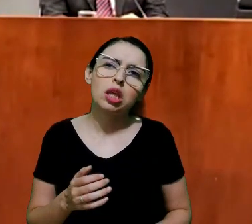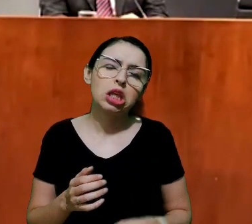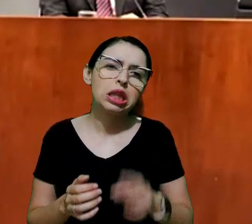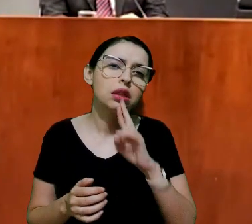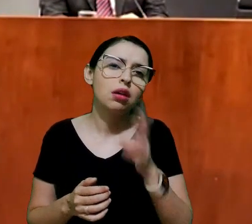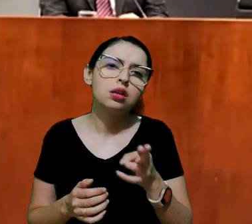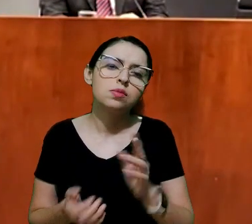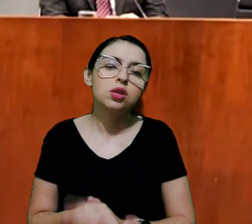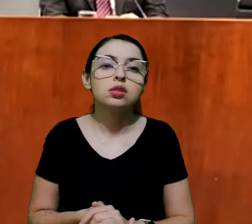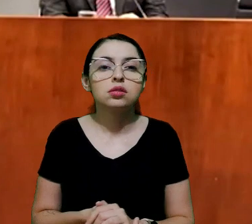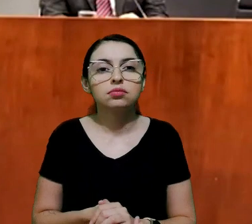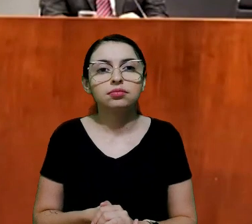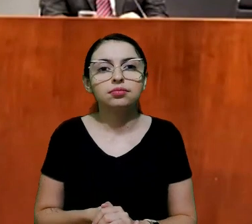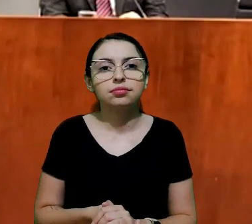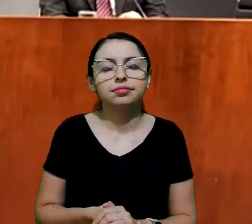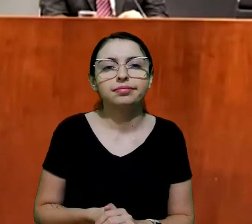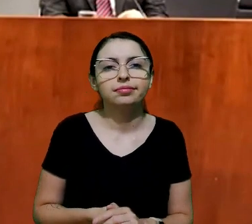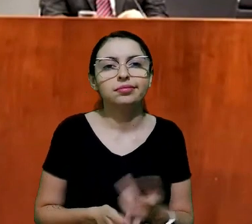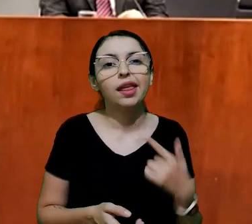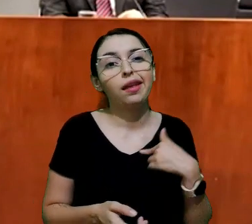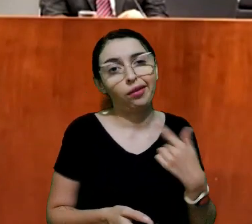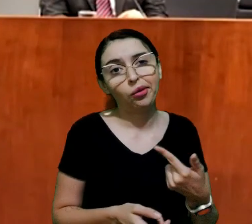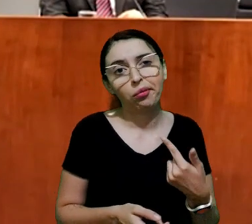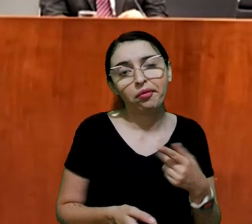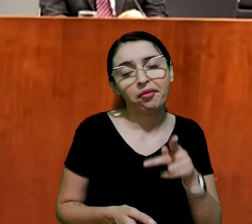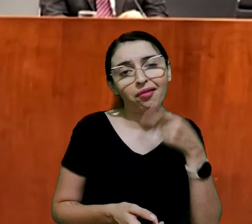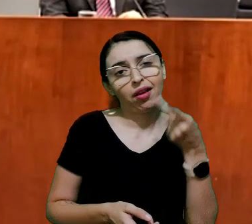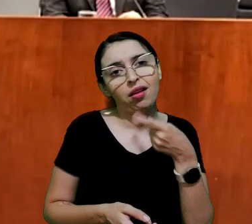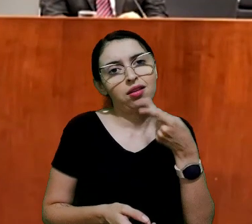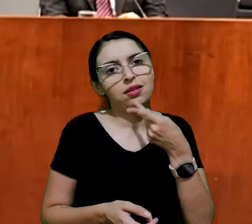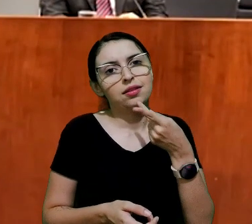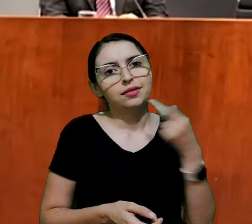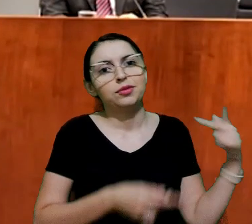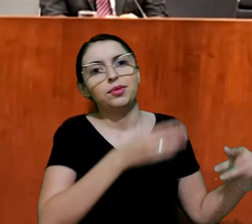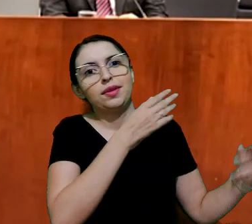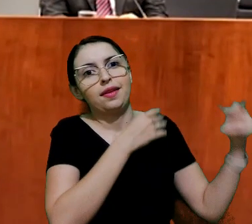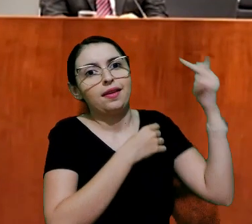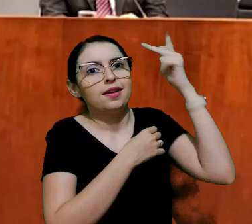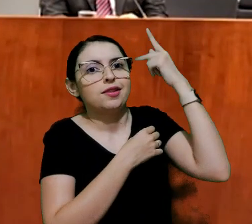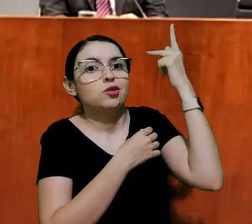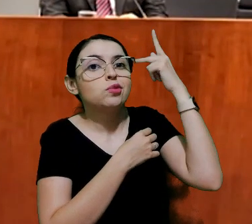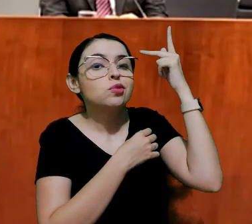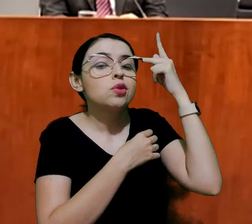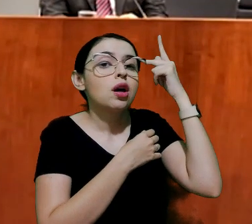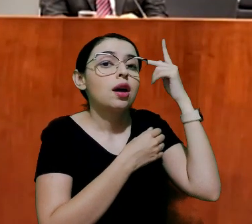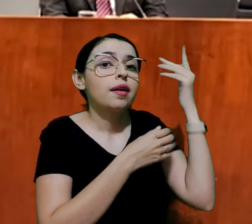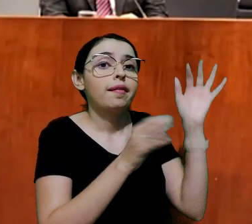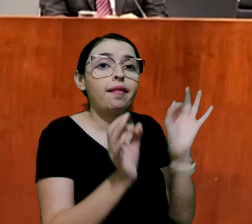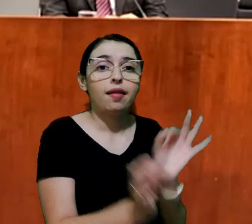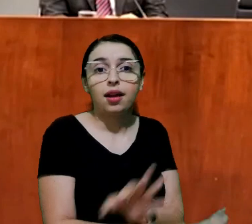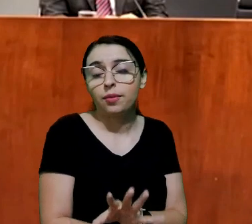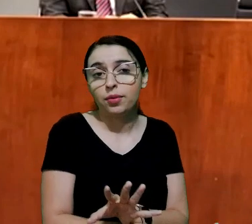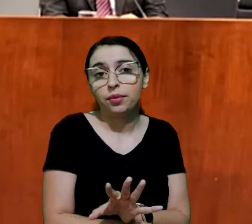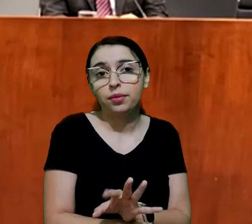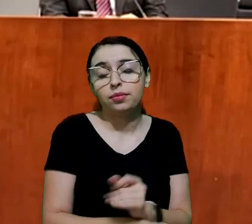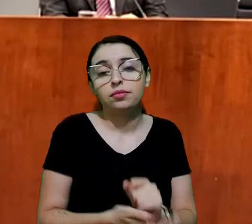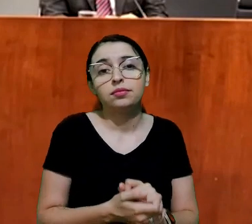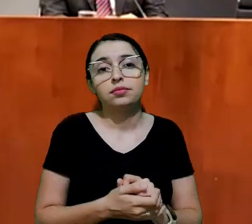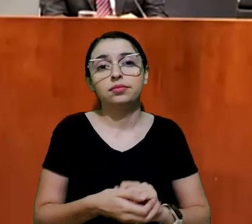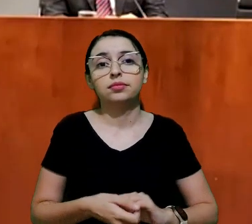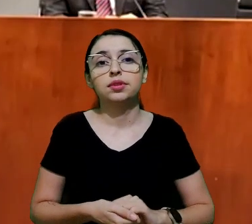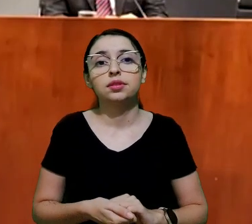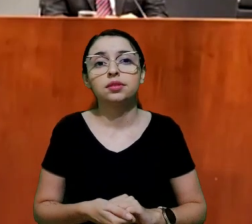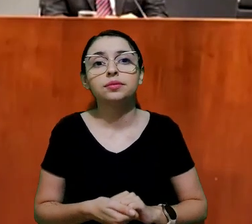é algo que vai ficar para reminiscências da história do direito que acabou. Porque não é assim que a cadência das